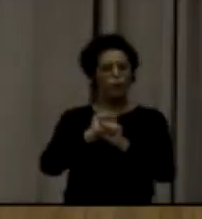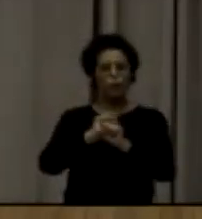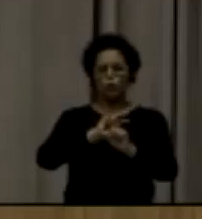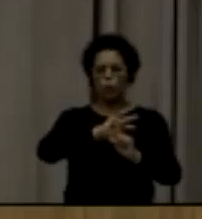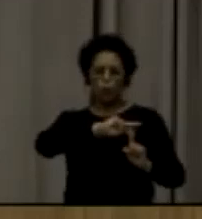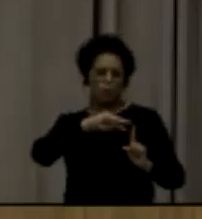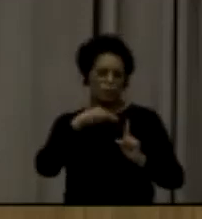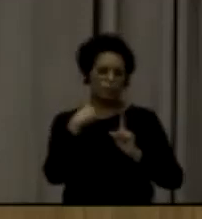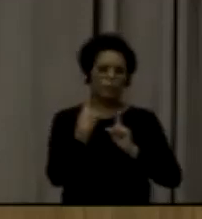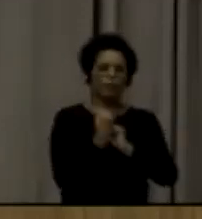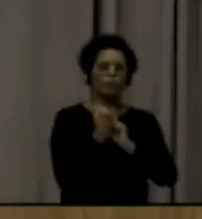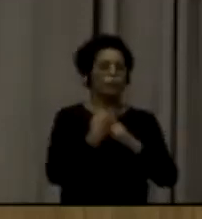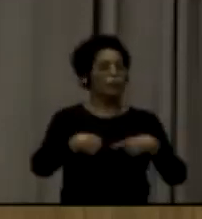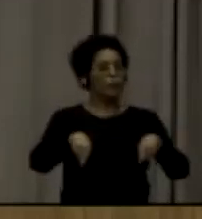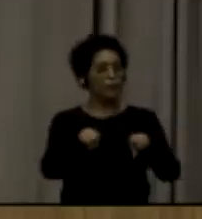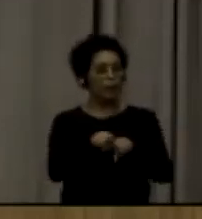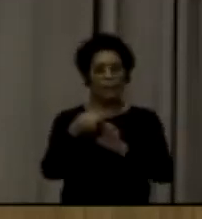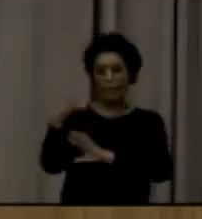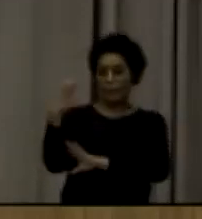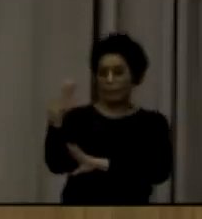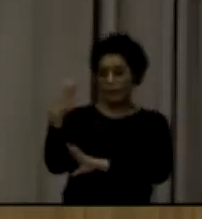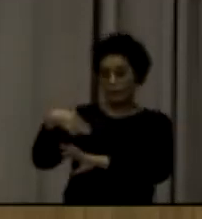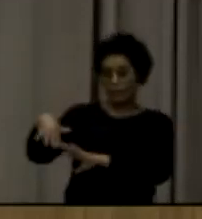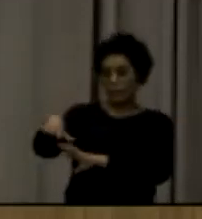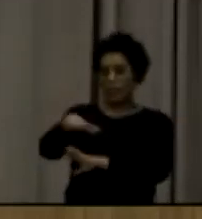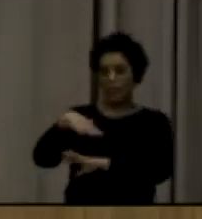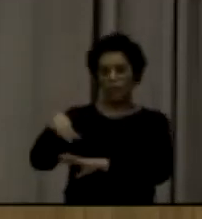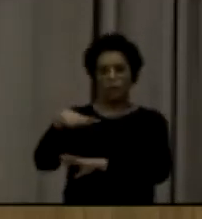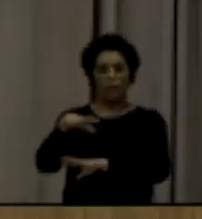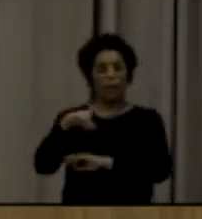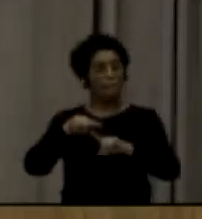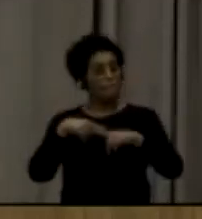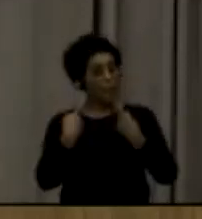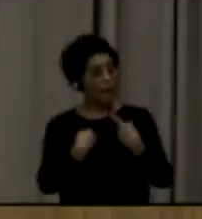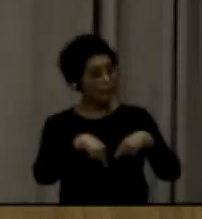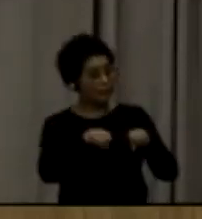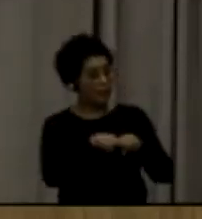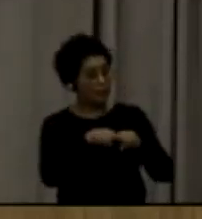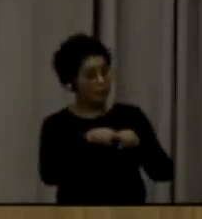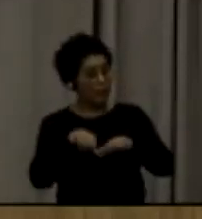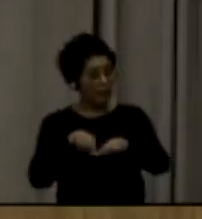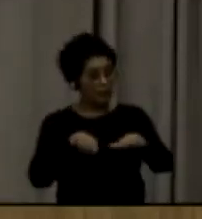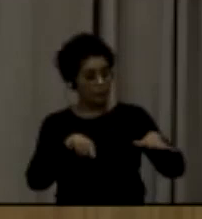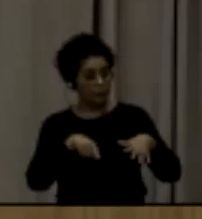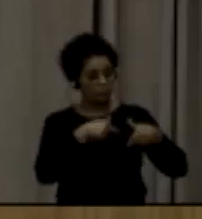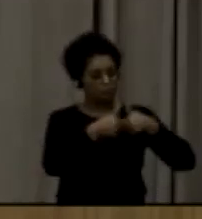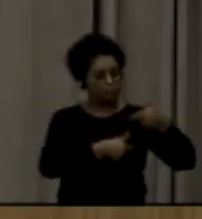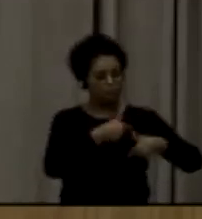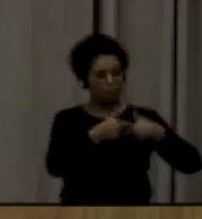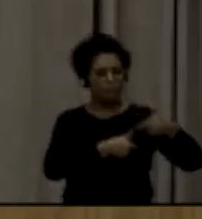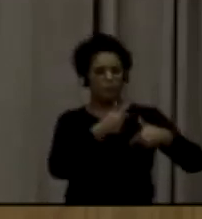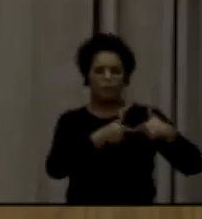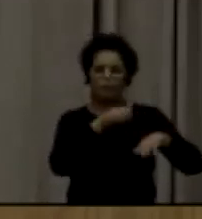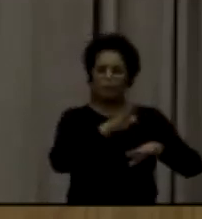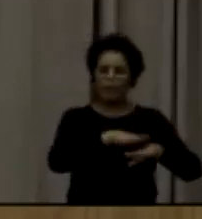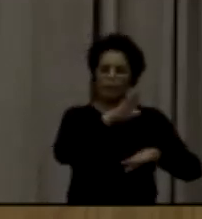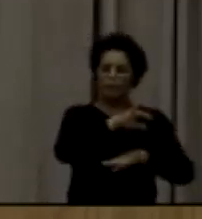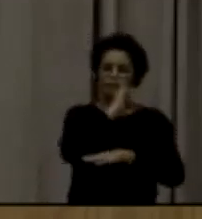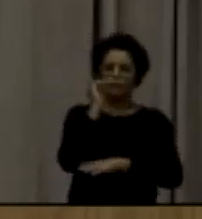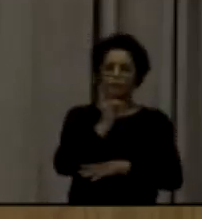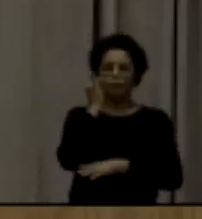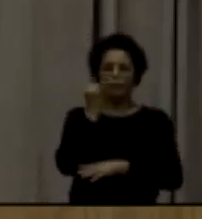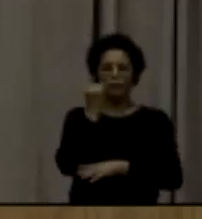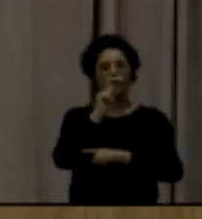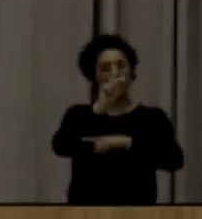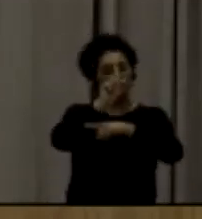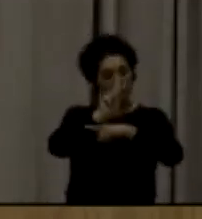paradigmas científicos também. De forma que, por outro lado, nós temos que trabalhar nessa área de forma muito importante, mas também